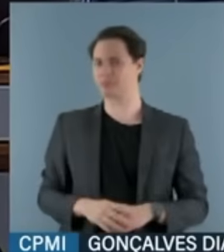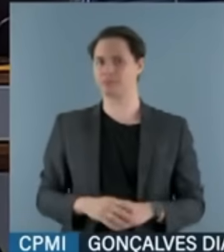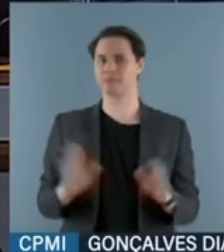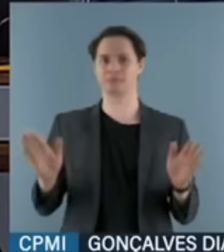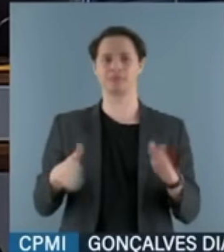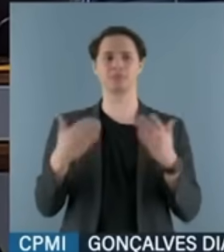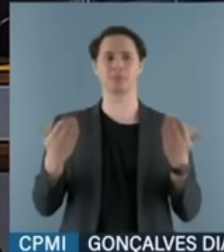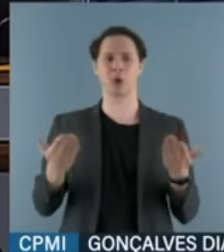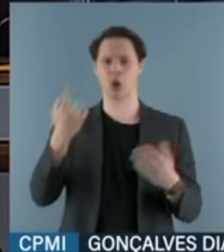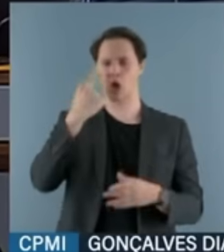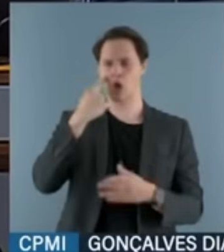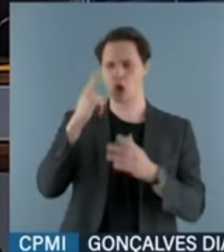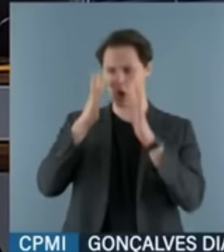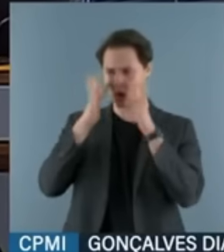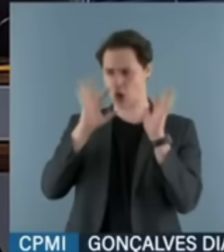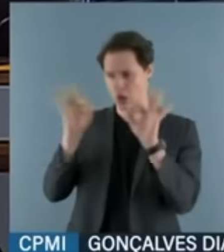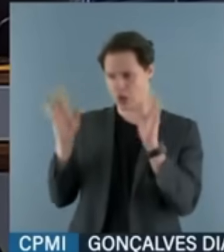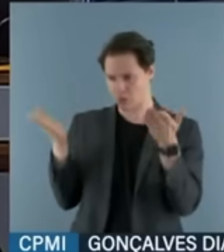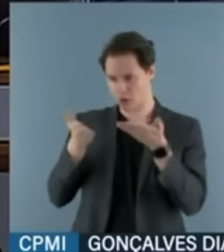Aí veja,